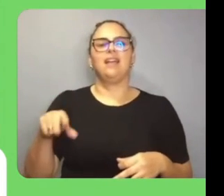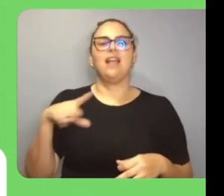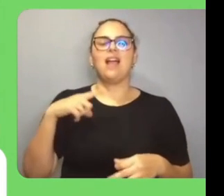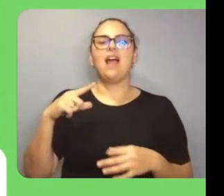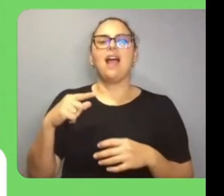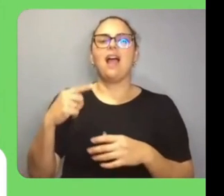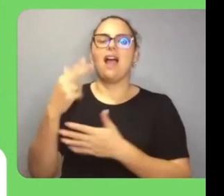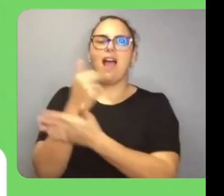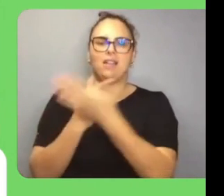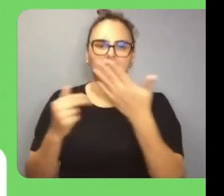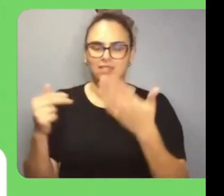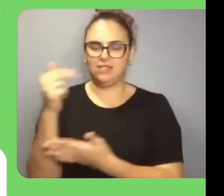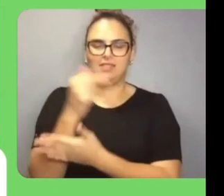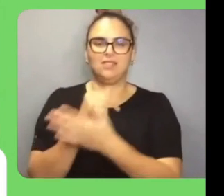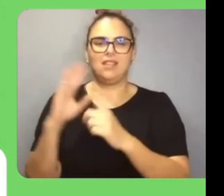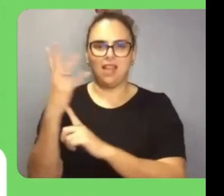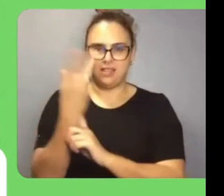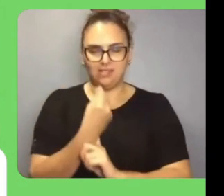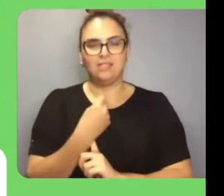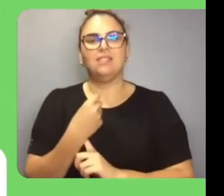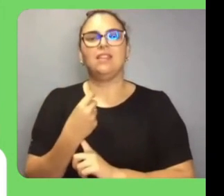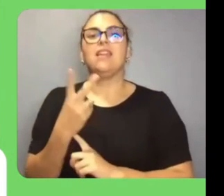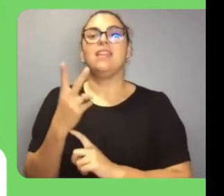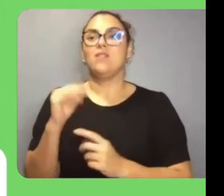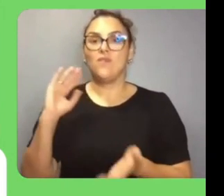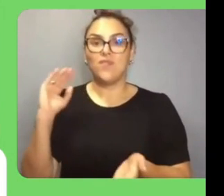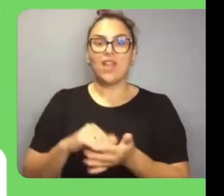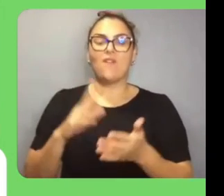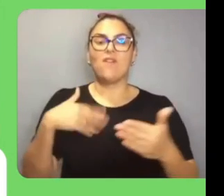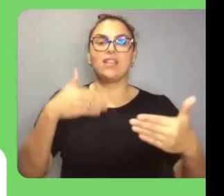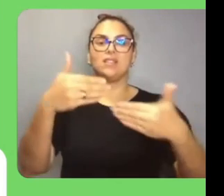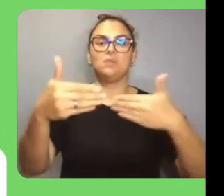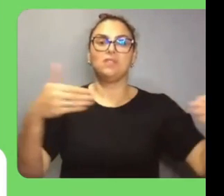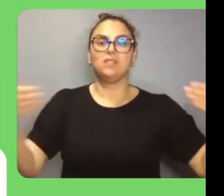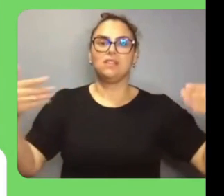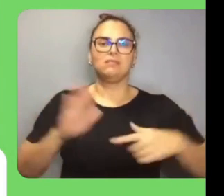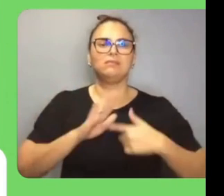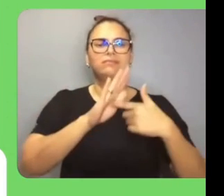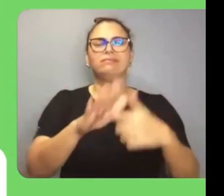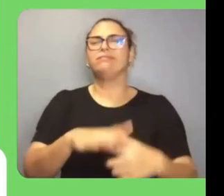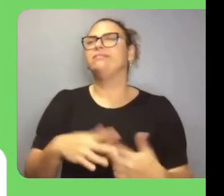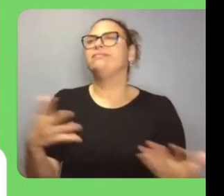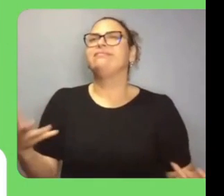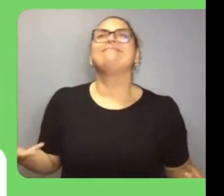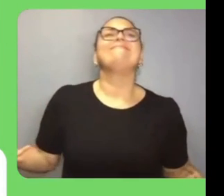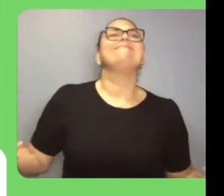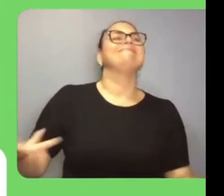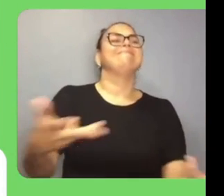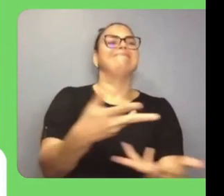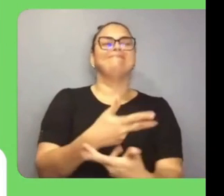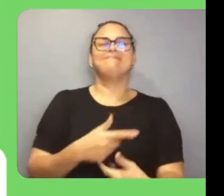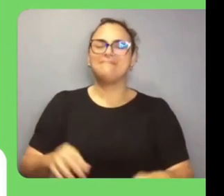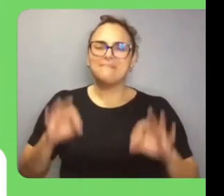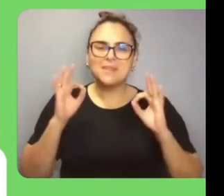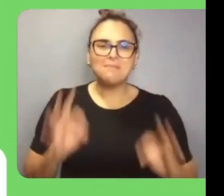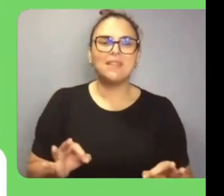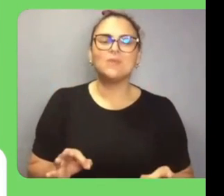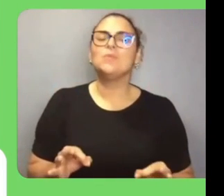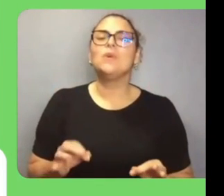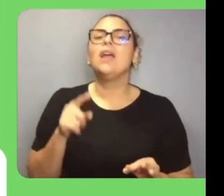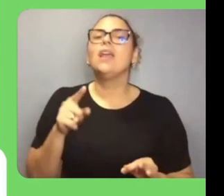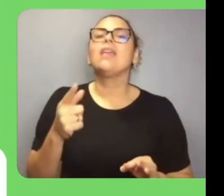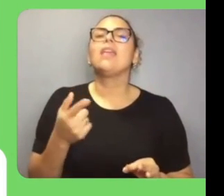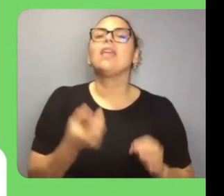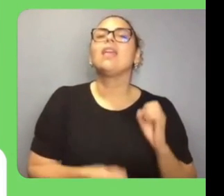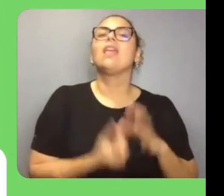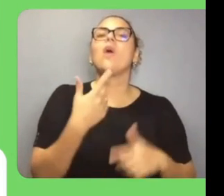a gente vai entregar uma puta de uma exposição. Uma puta de uma exposição agora. E é fruto de um edital. E é fruto